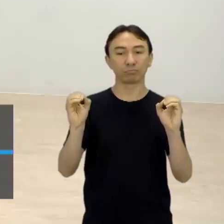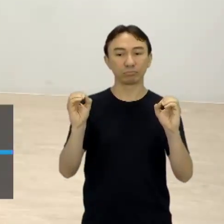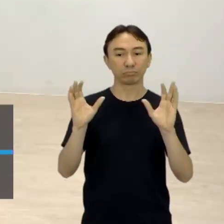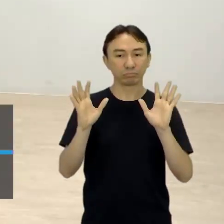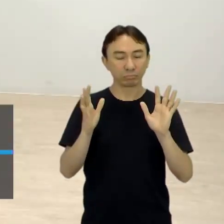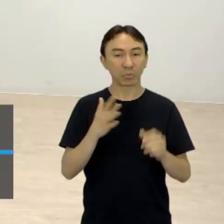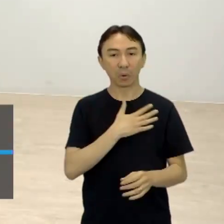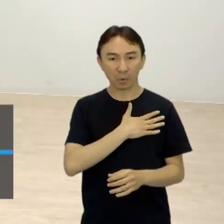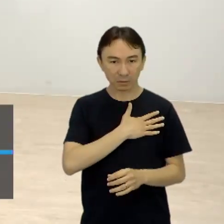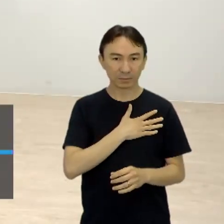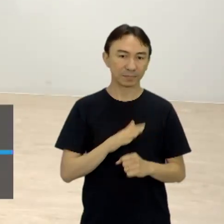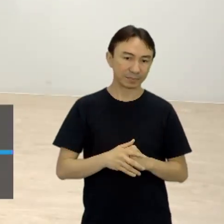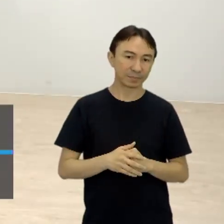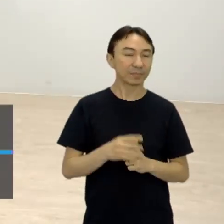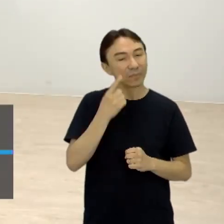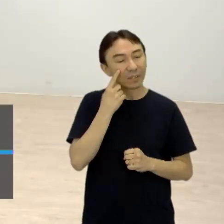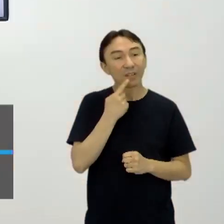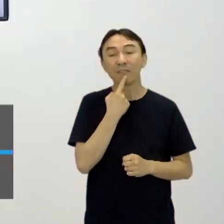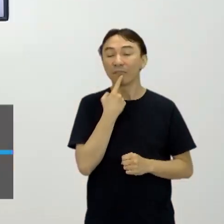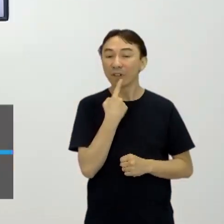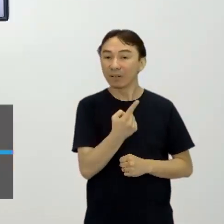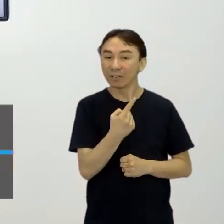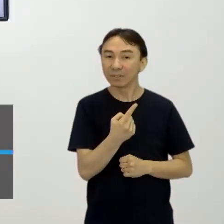falou do zerar, porque, ó...